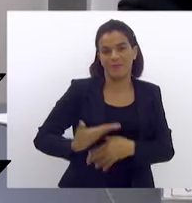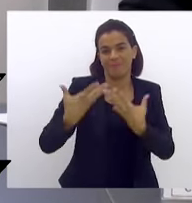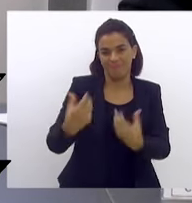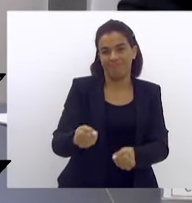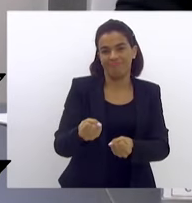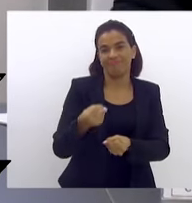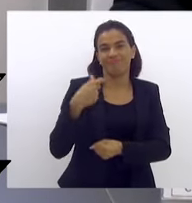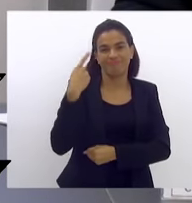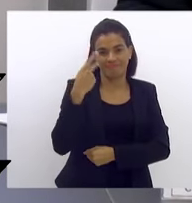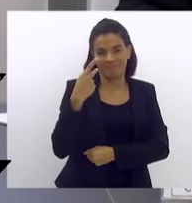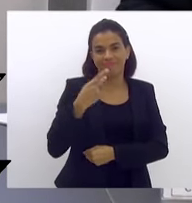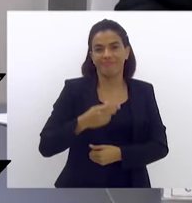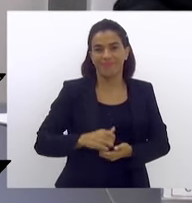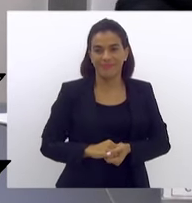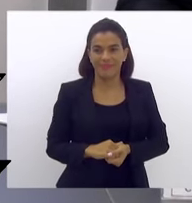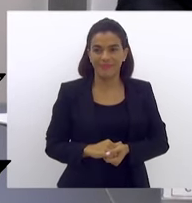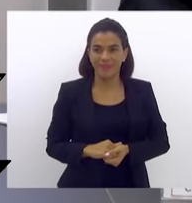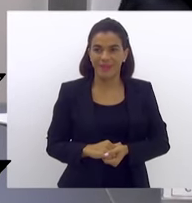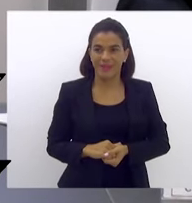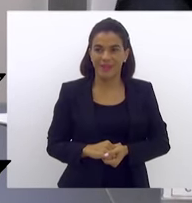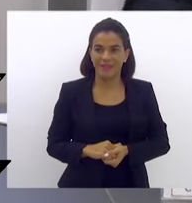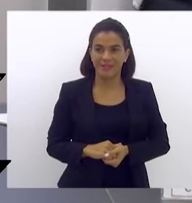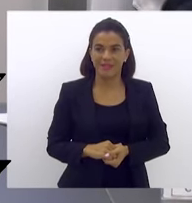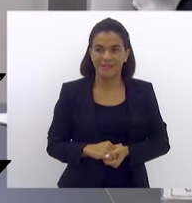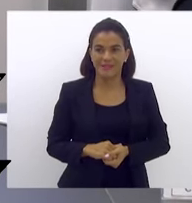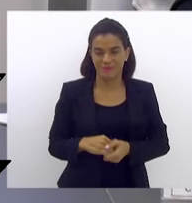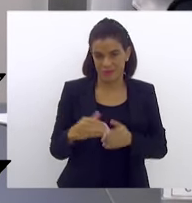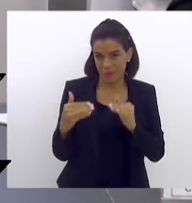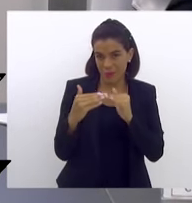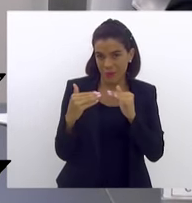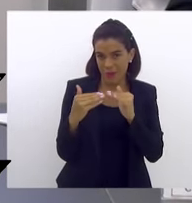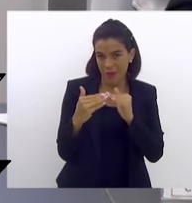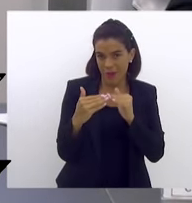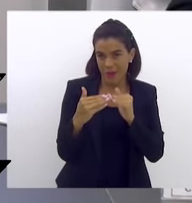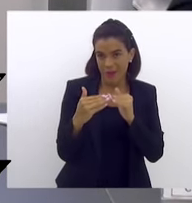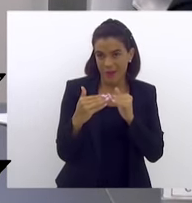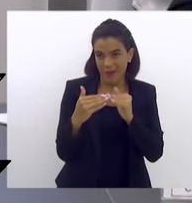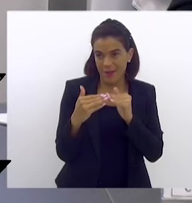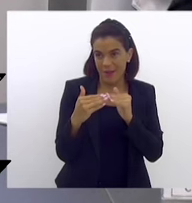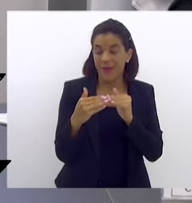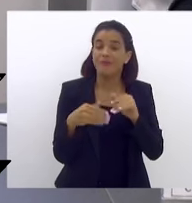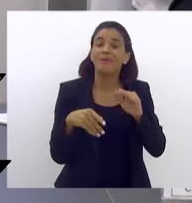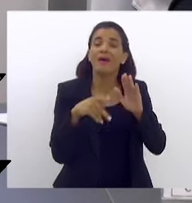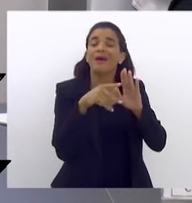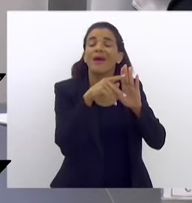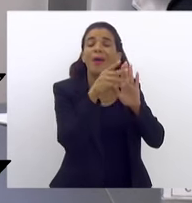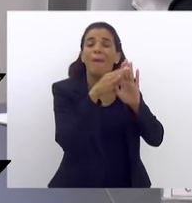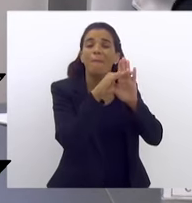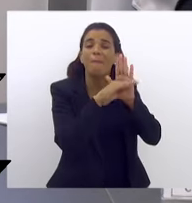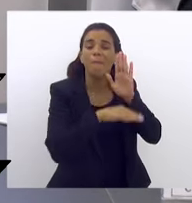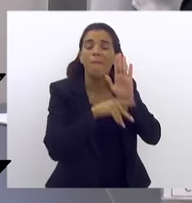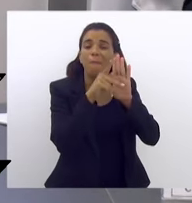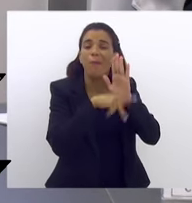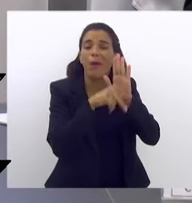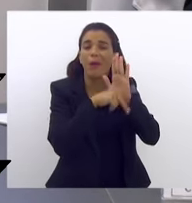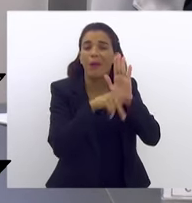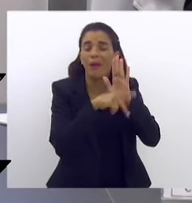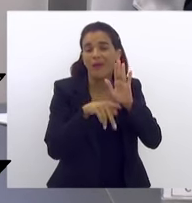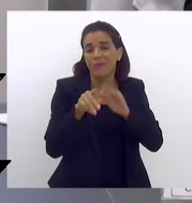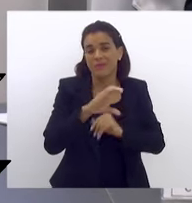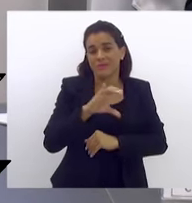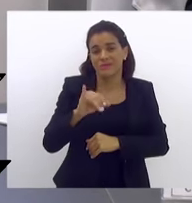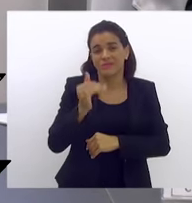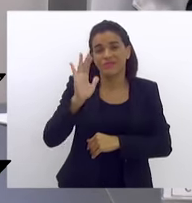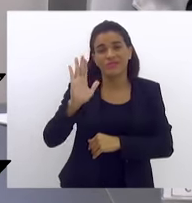aquela política concorda no caso de programa A ccj já pacificou que os